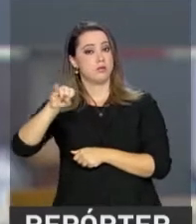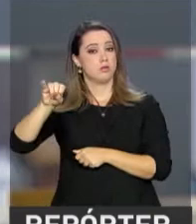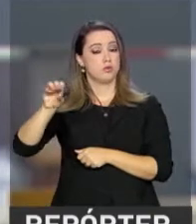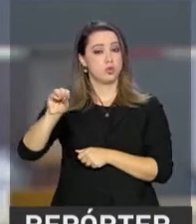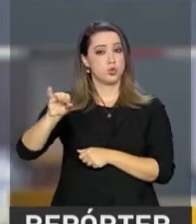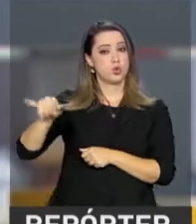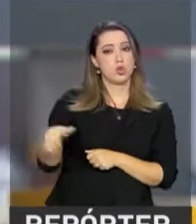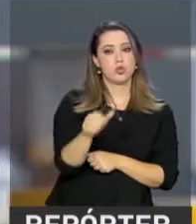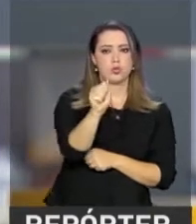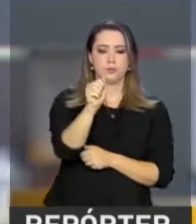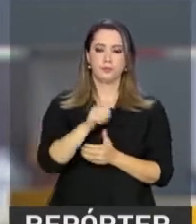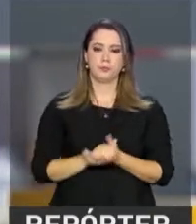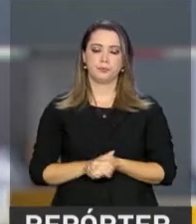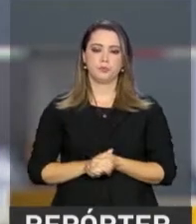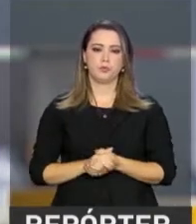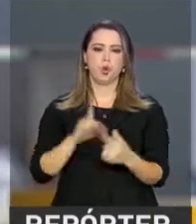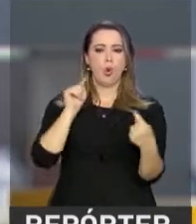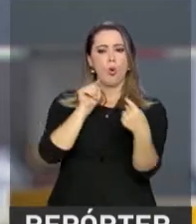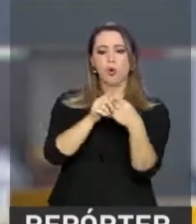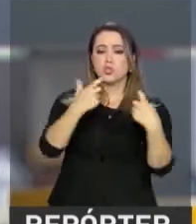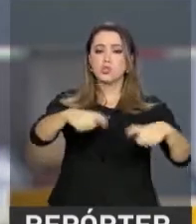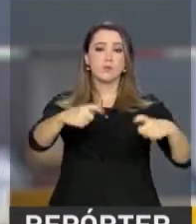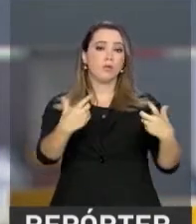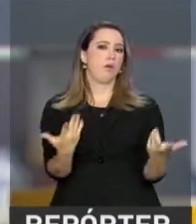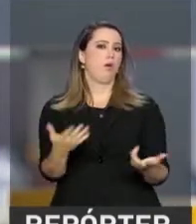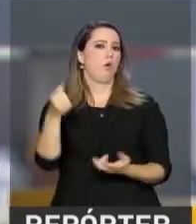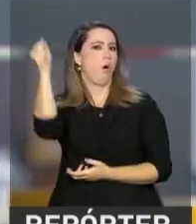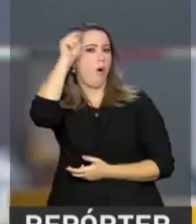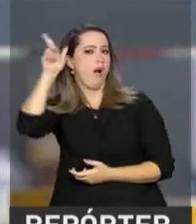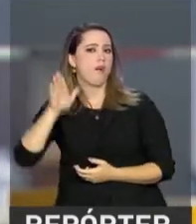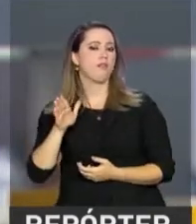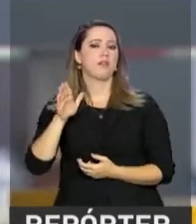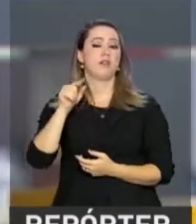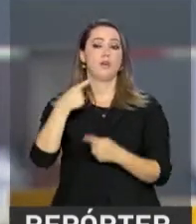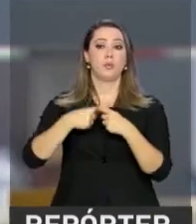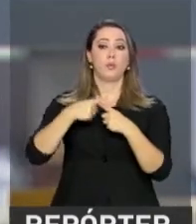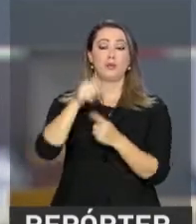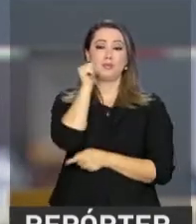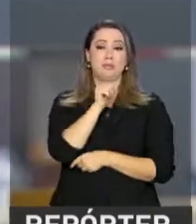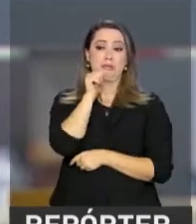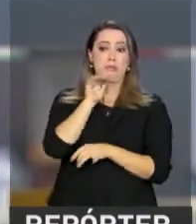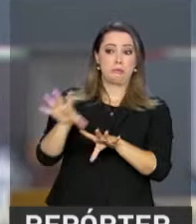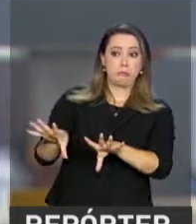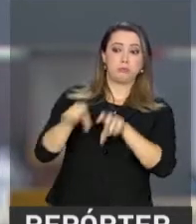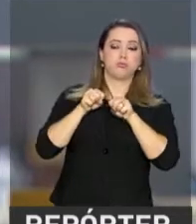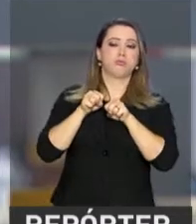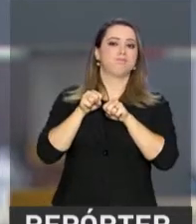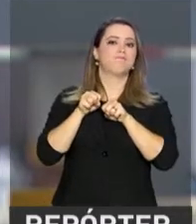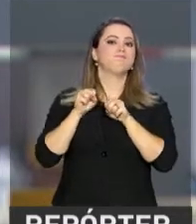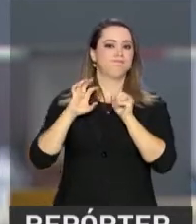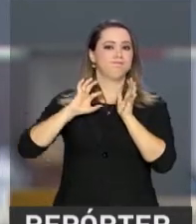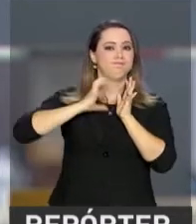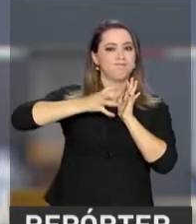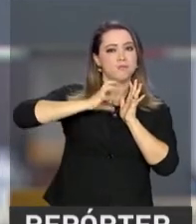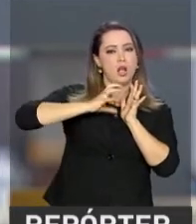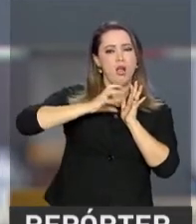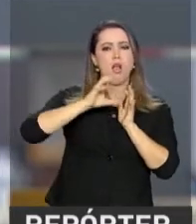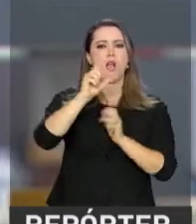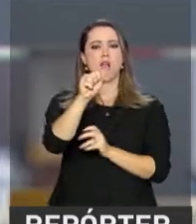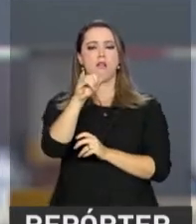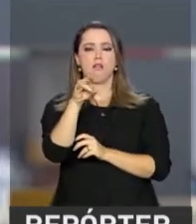projeto é a áfrica onde uma grande quantidade de mulheres são contaminadas com o vírus